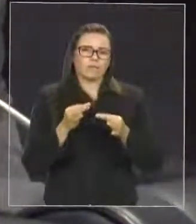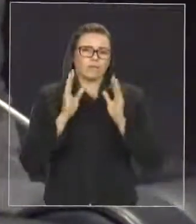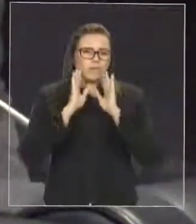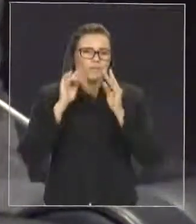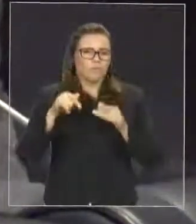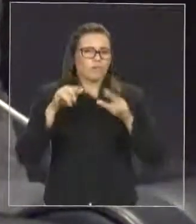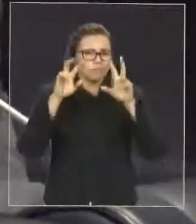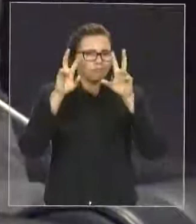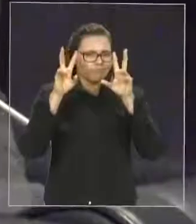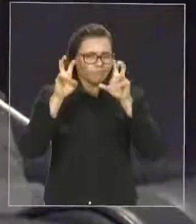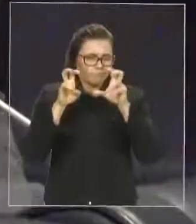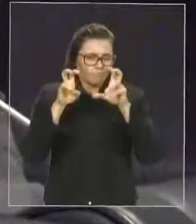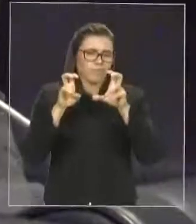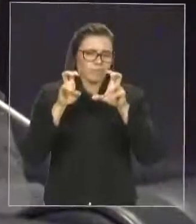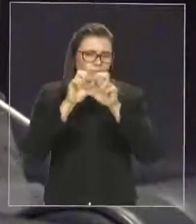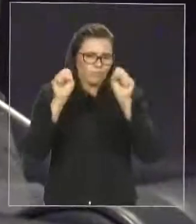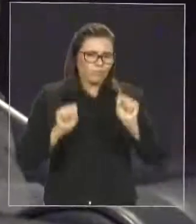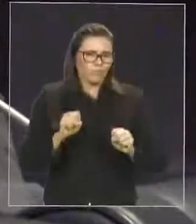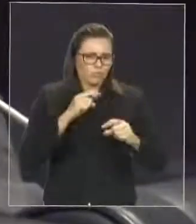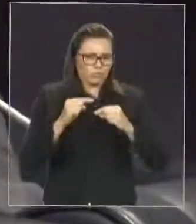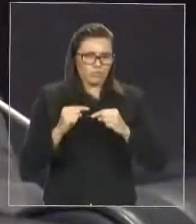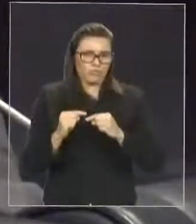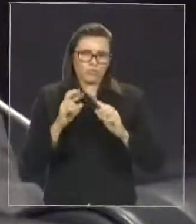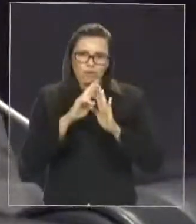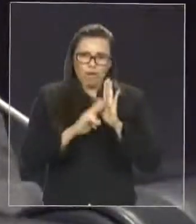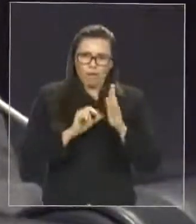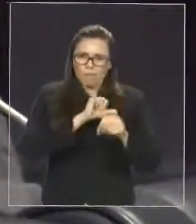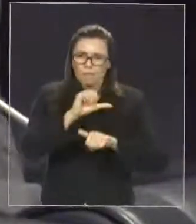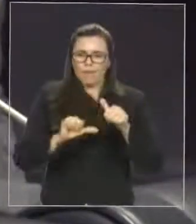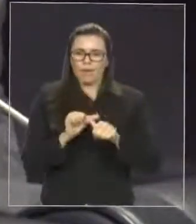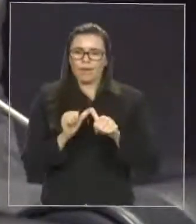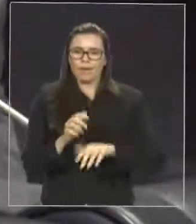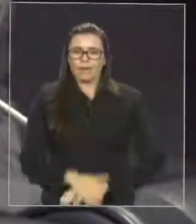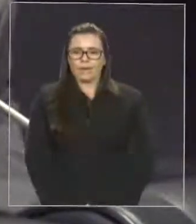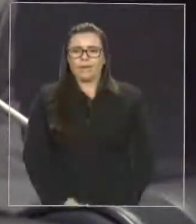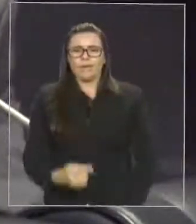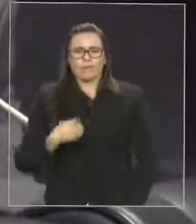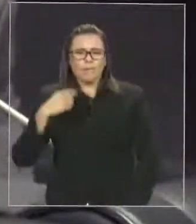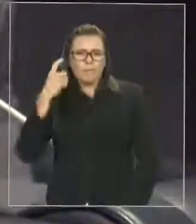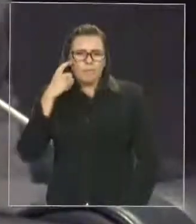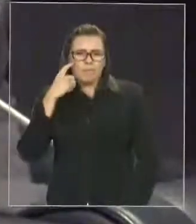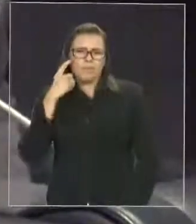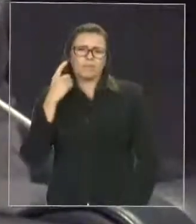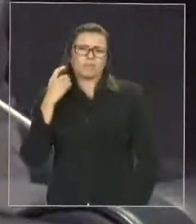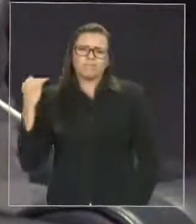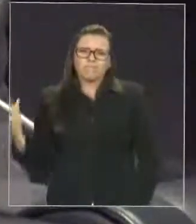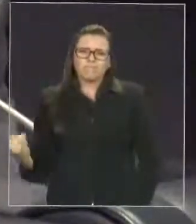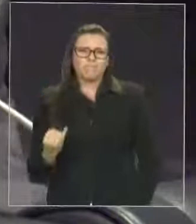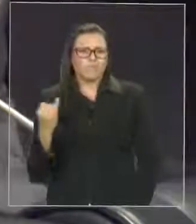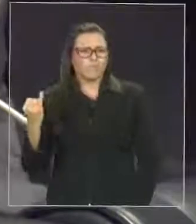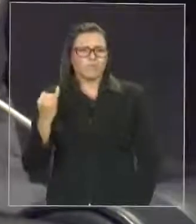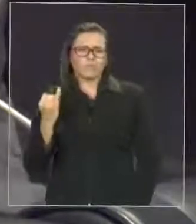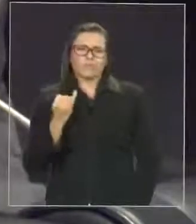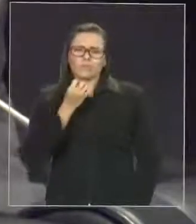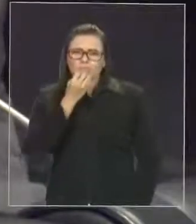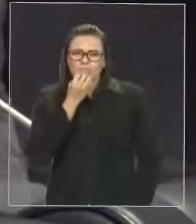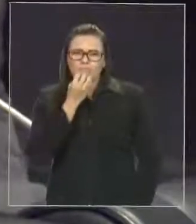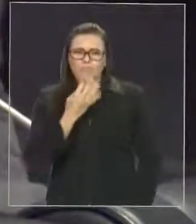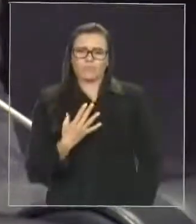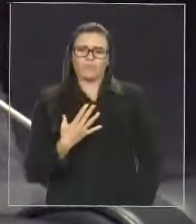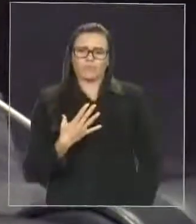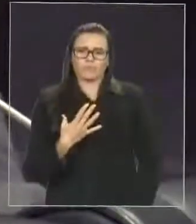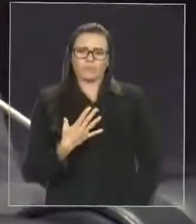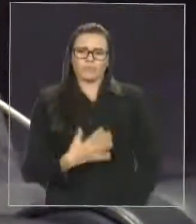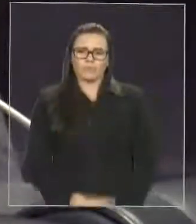posicionando contra radicalmente a questão da lista fechada. Eu acredito que isso é um passo muito mais adiante do que hoje a democracia